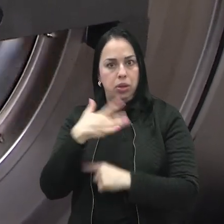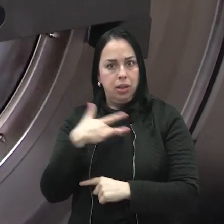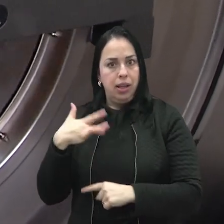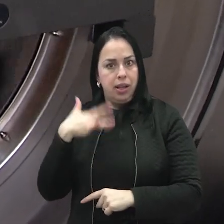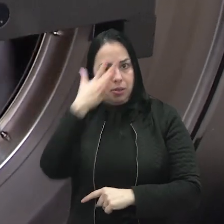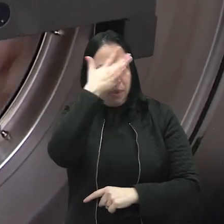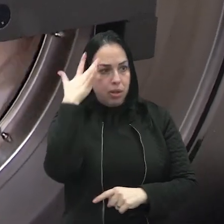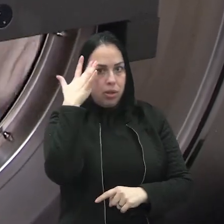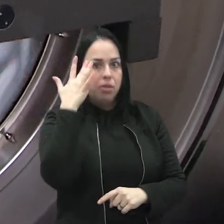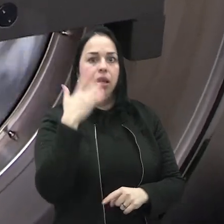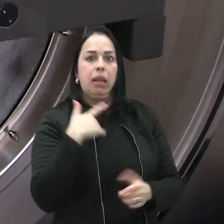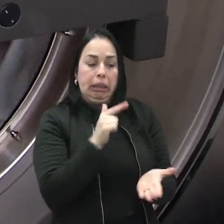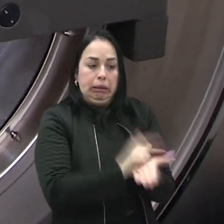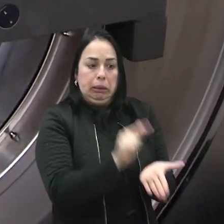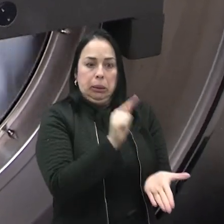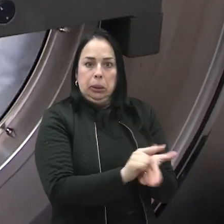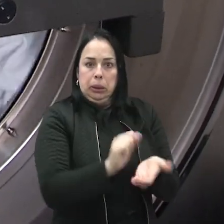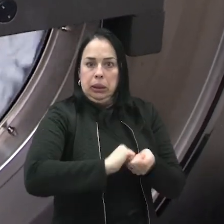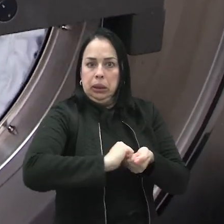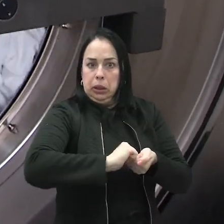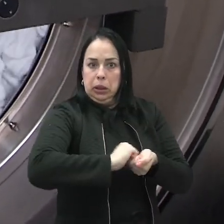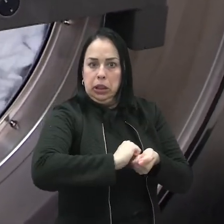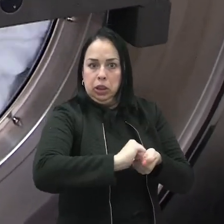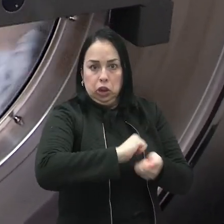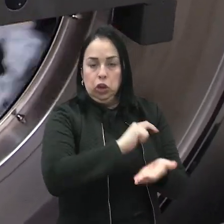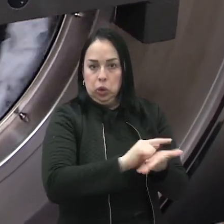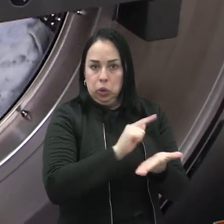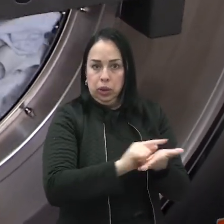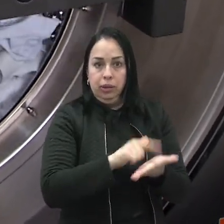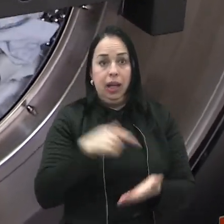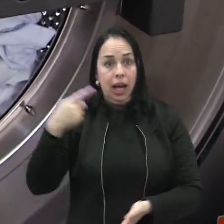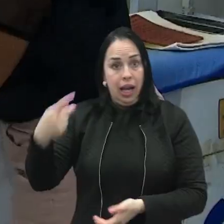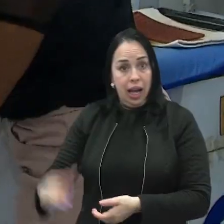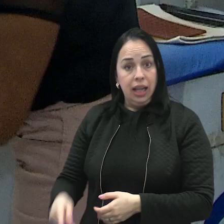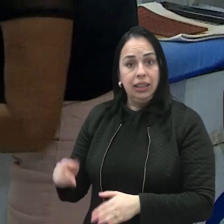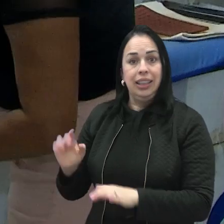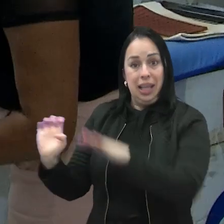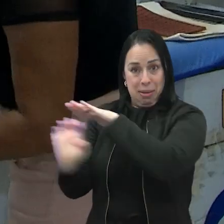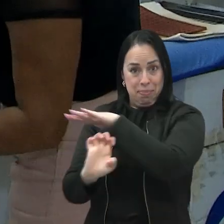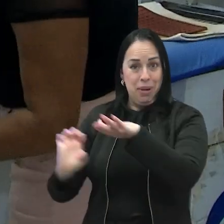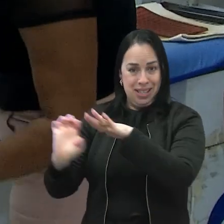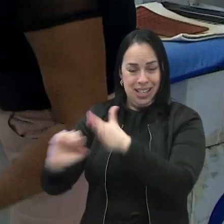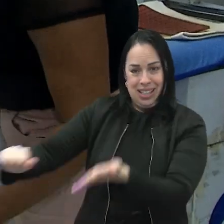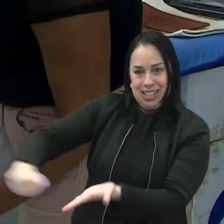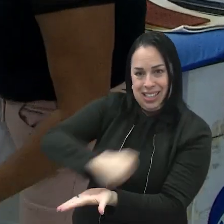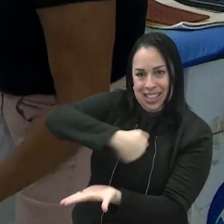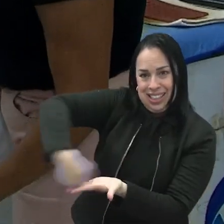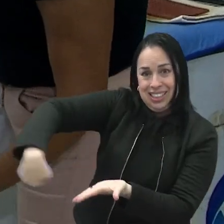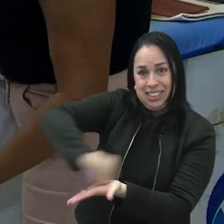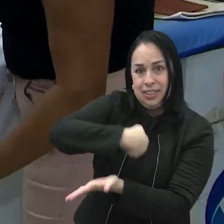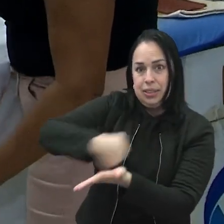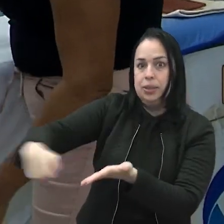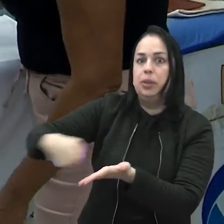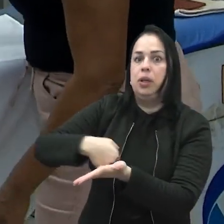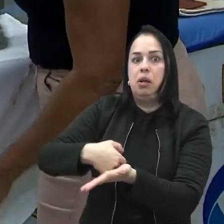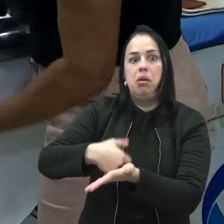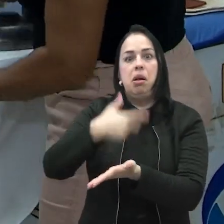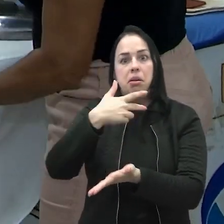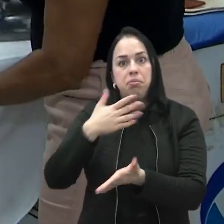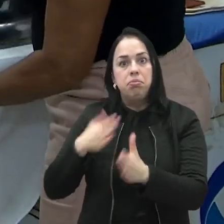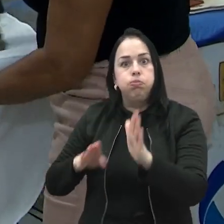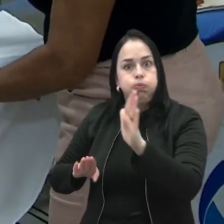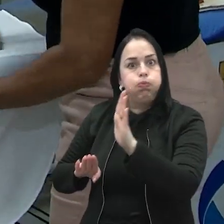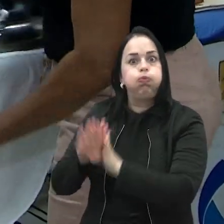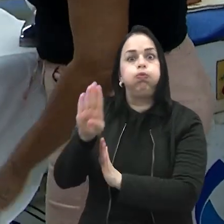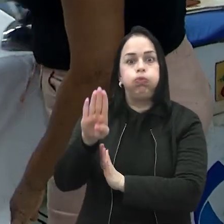saúde, muita gente procura higienizar as roupas de inverno. Nesta lavanderia, a demanda